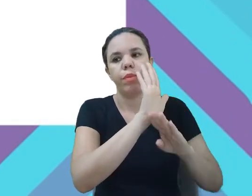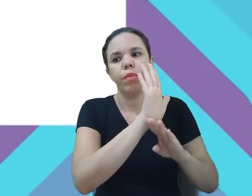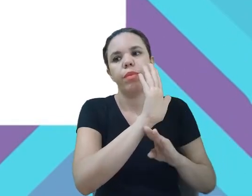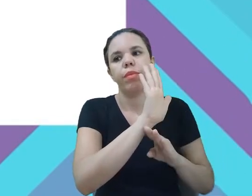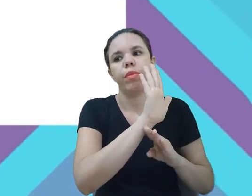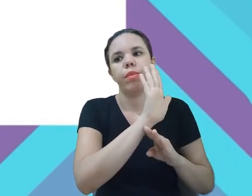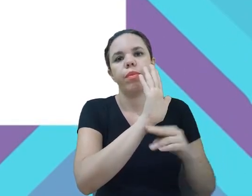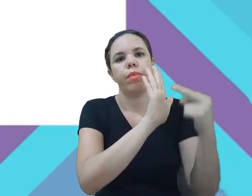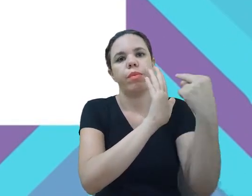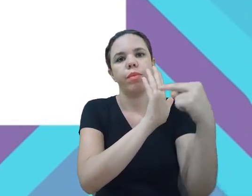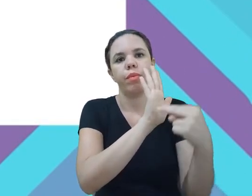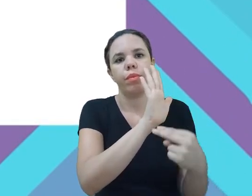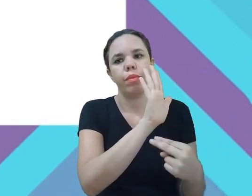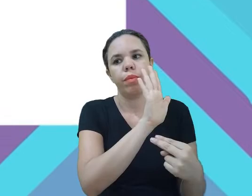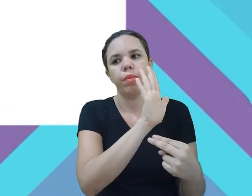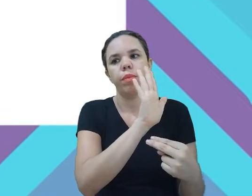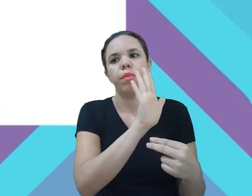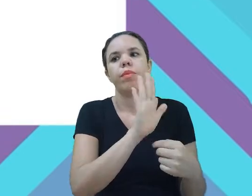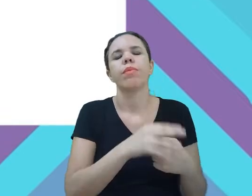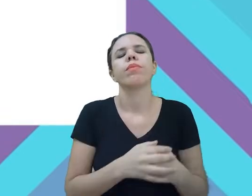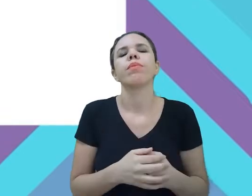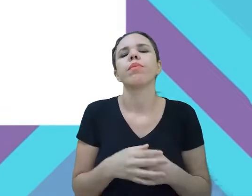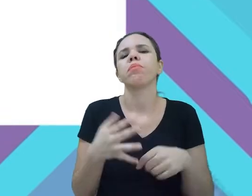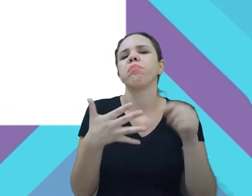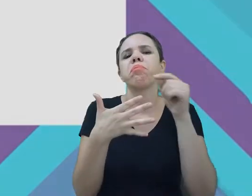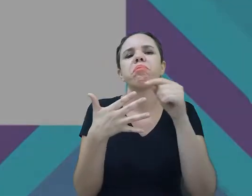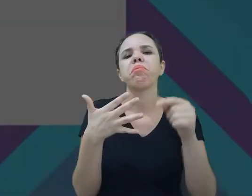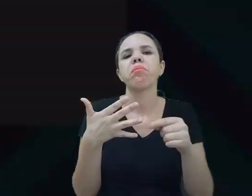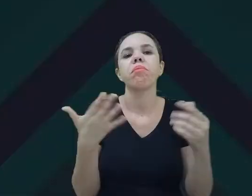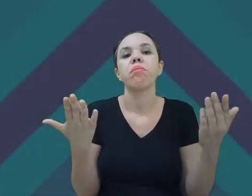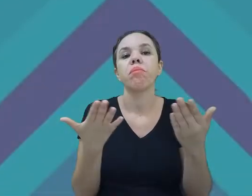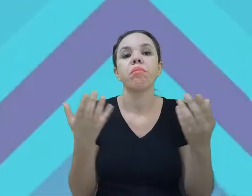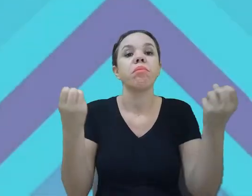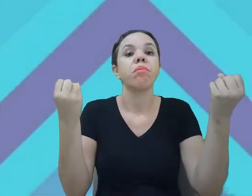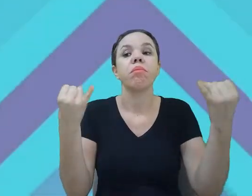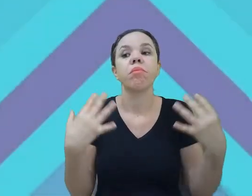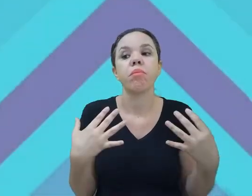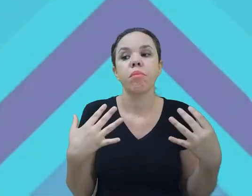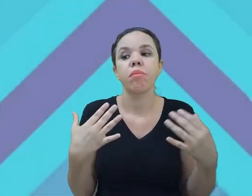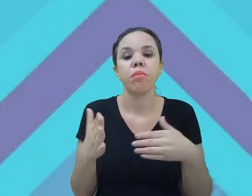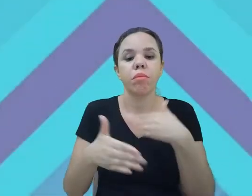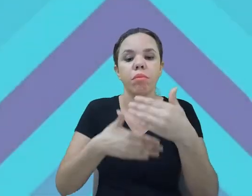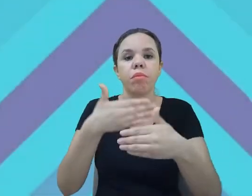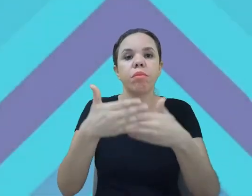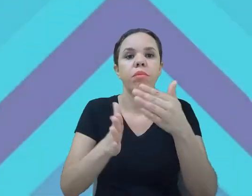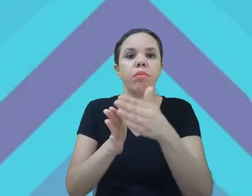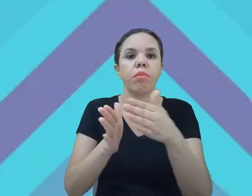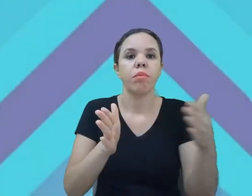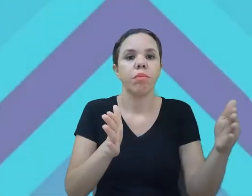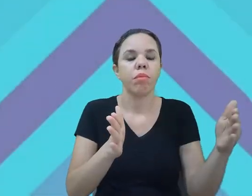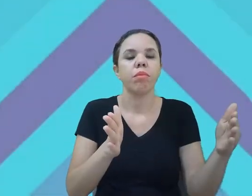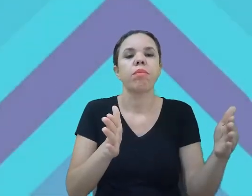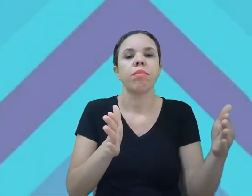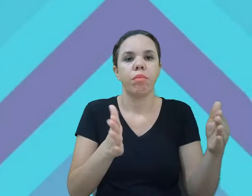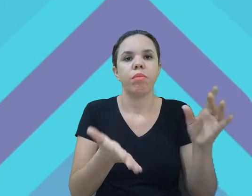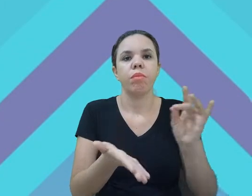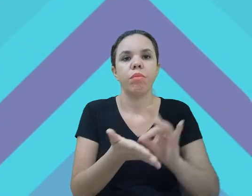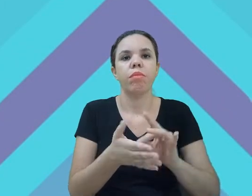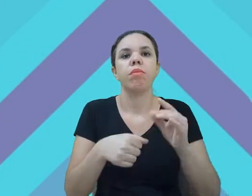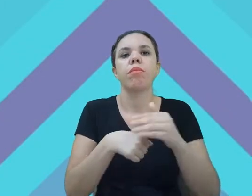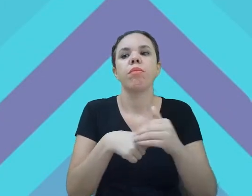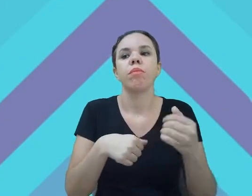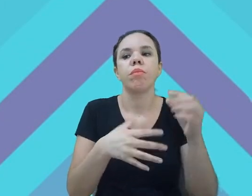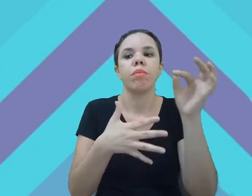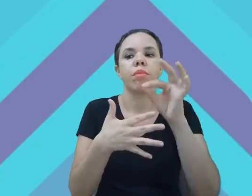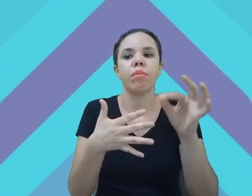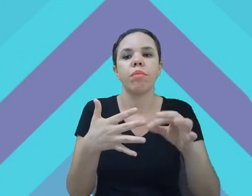oral, psicopata, masoquista e rígido. Agora eu vou tratar das etapas de desenvolvimento